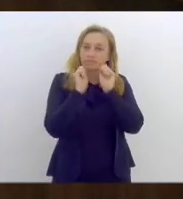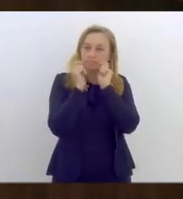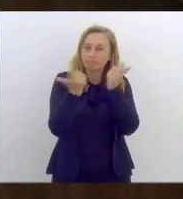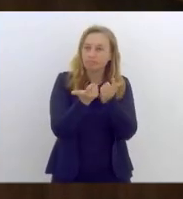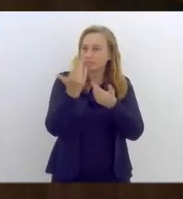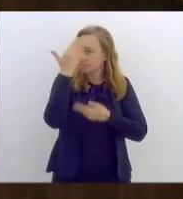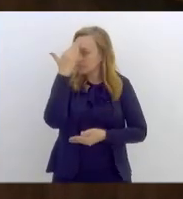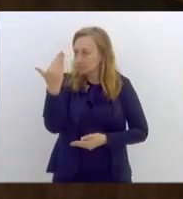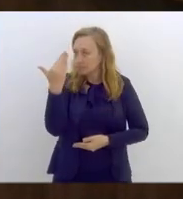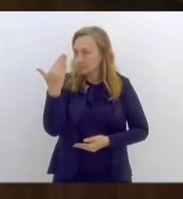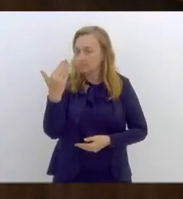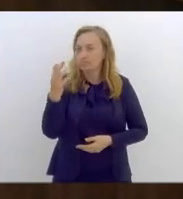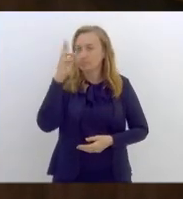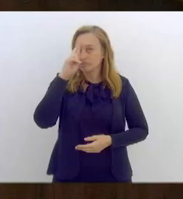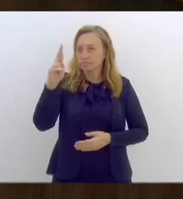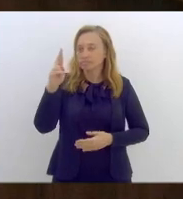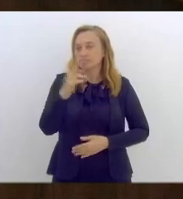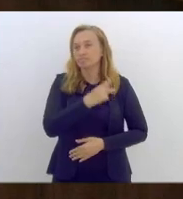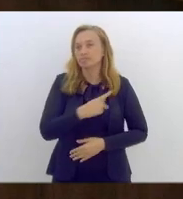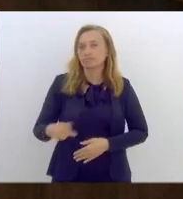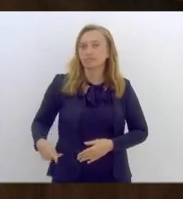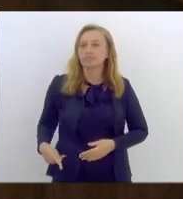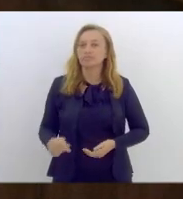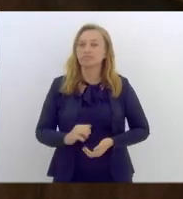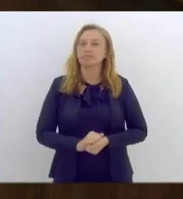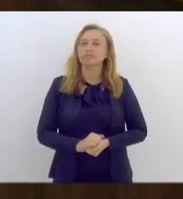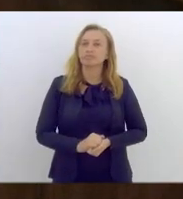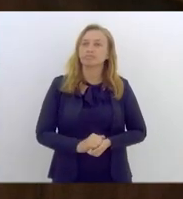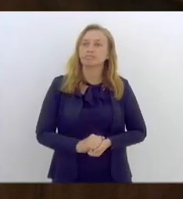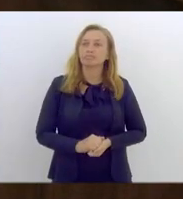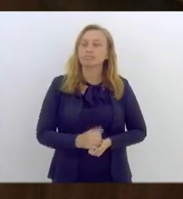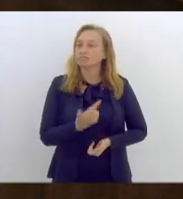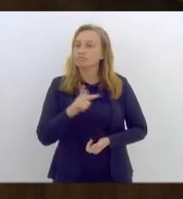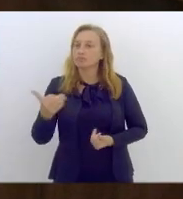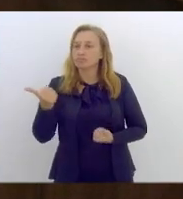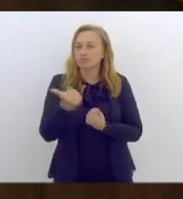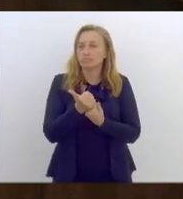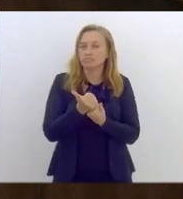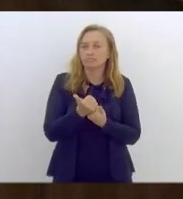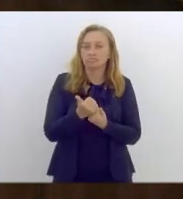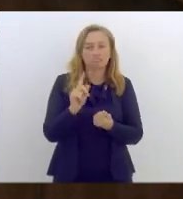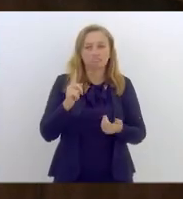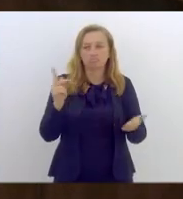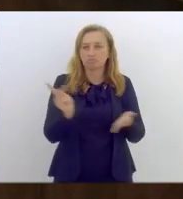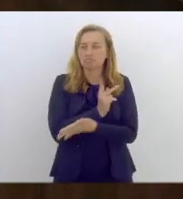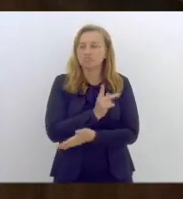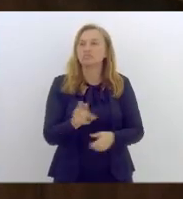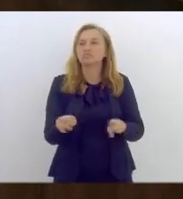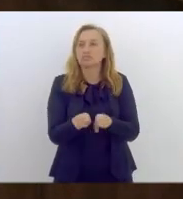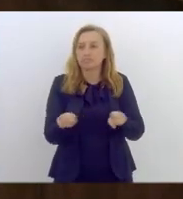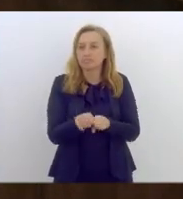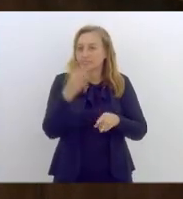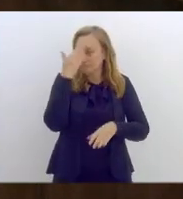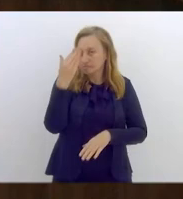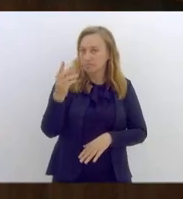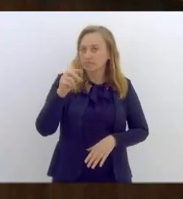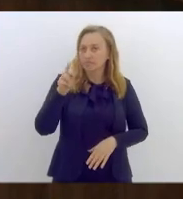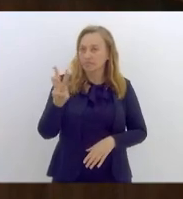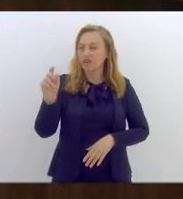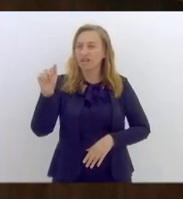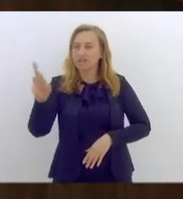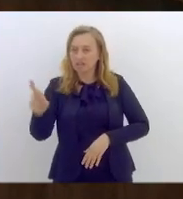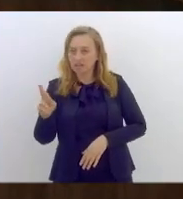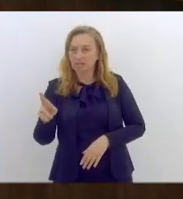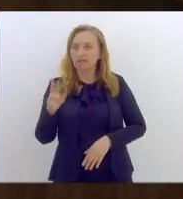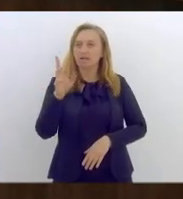quero agradecer a vossa excelência nesse final de legislatura é sem o seu apoio isso não teria acontecido e agradecer também ao Wagner Victor e a